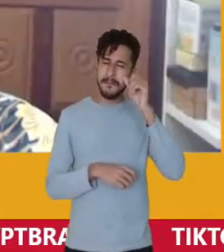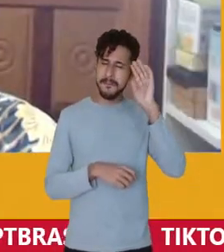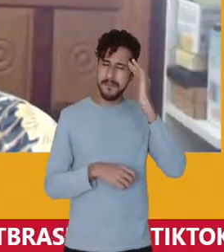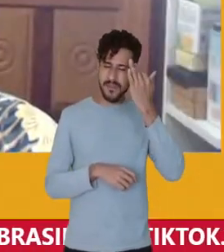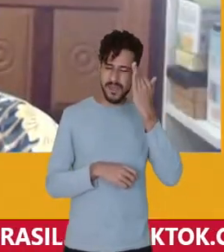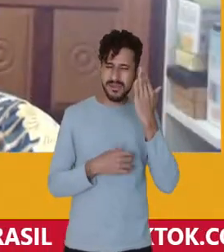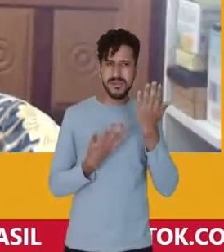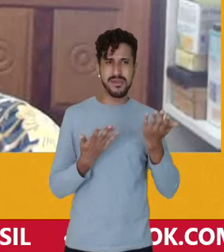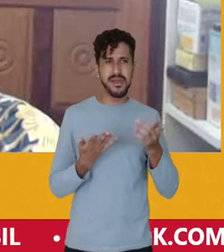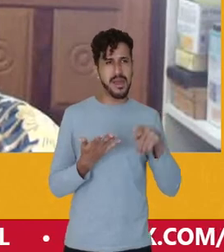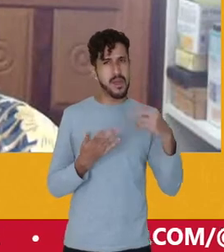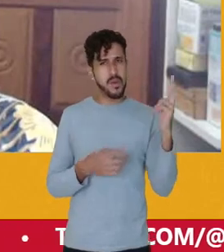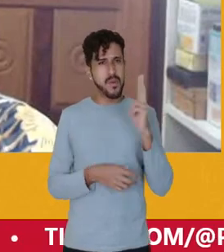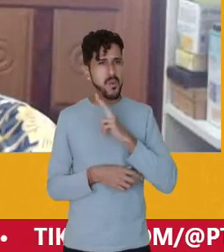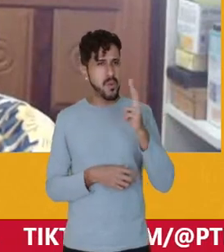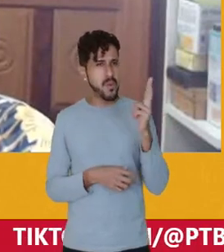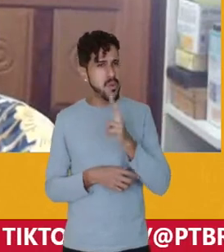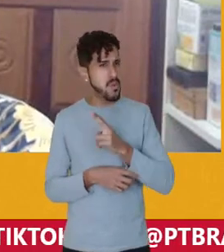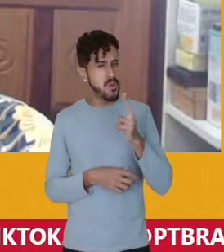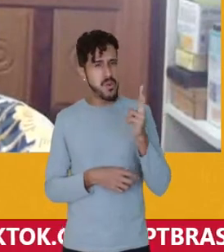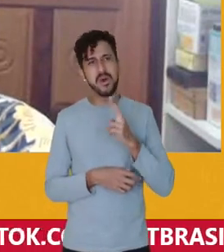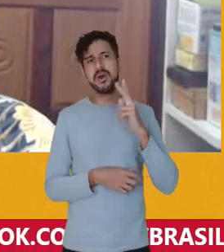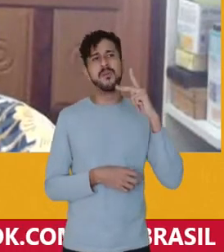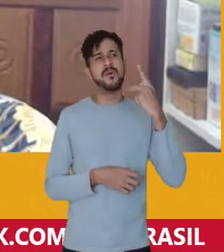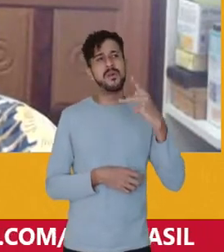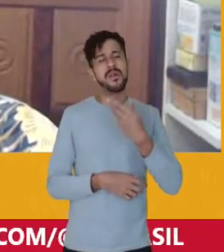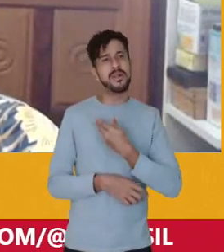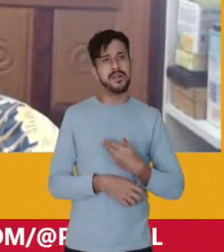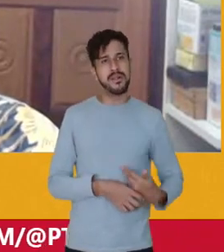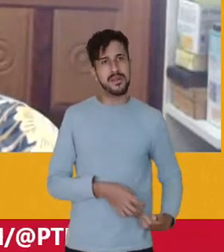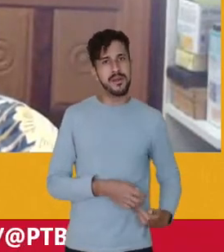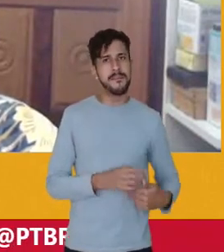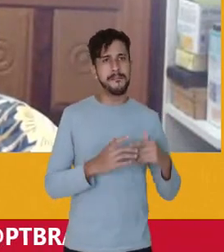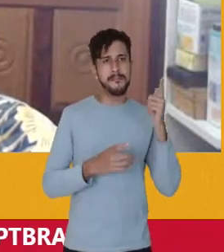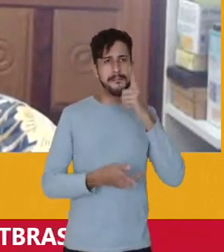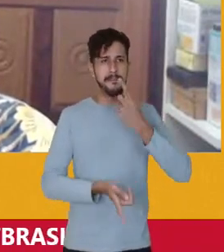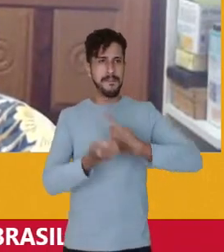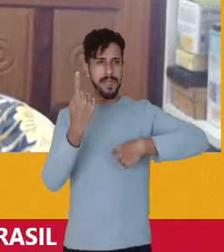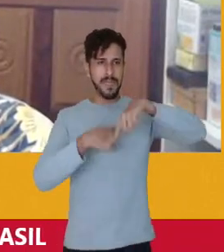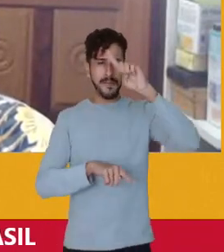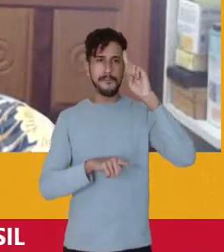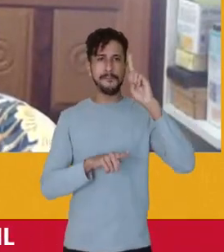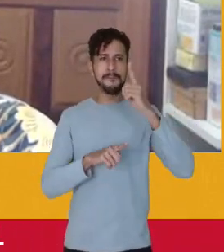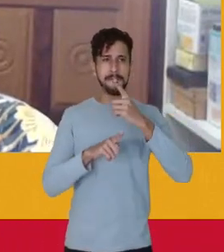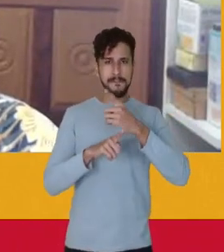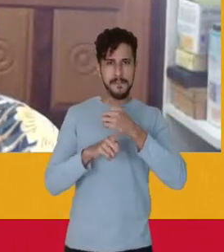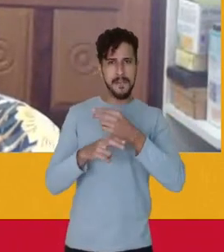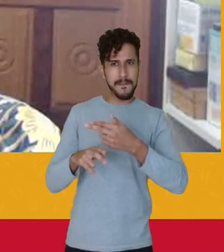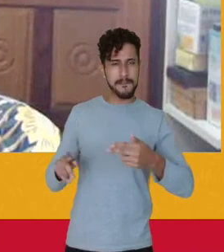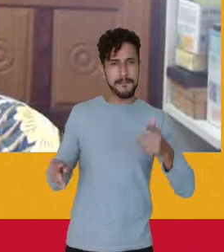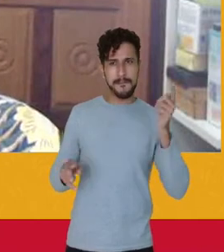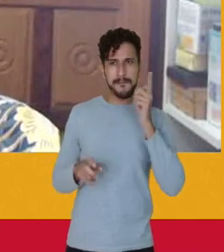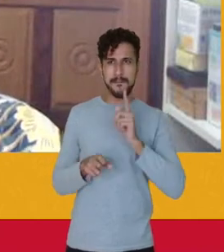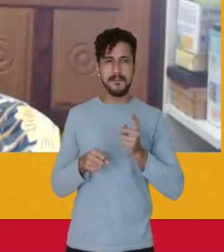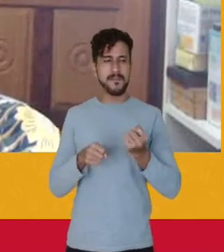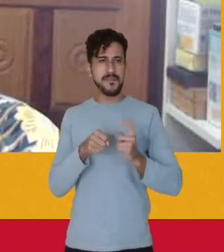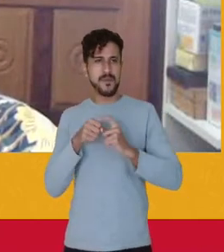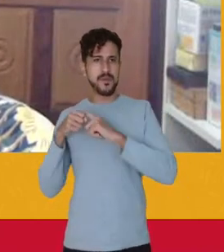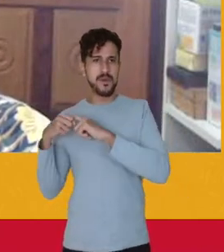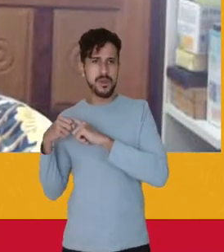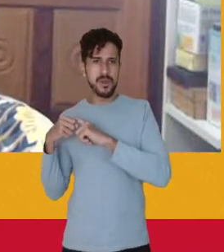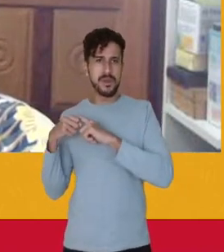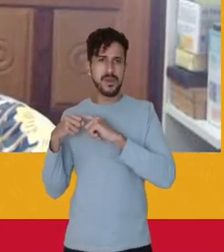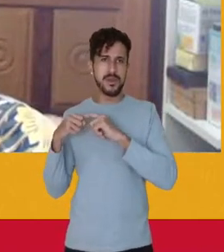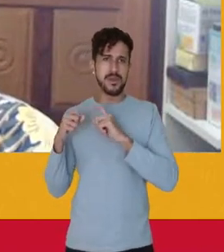considerar a necessidade, a urgência de políticas públicas de superação desse estado de coisas, ao recuperarmos,